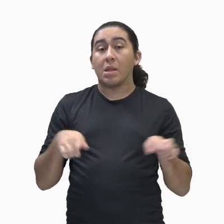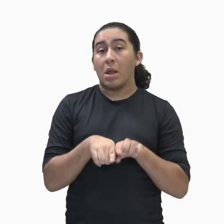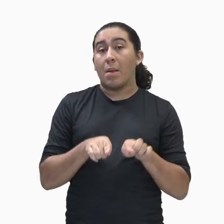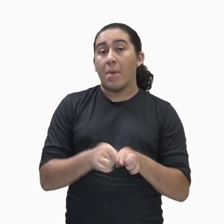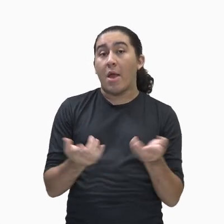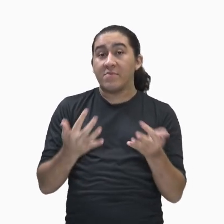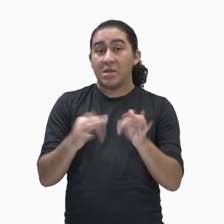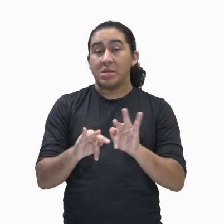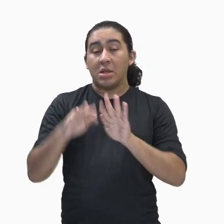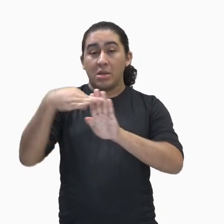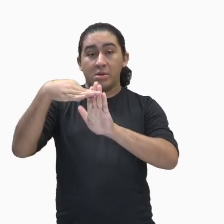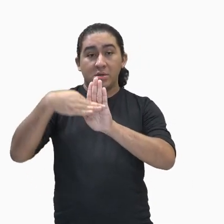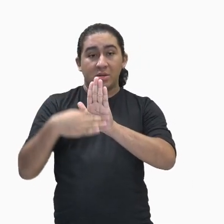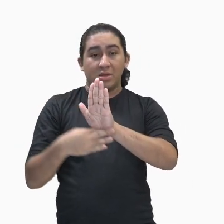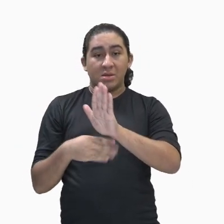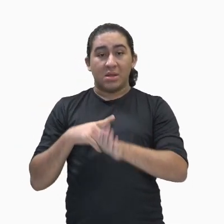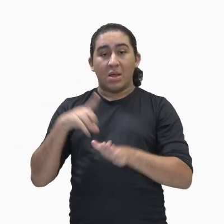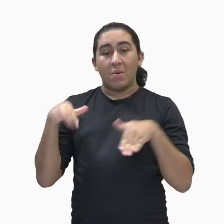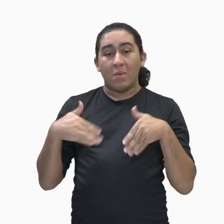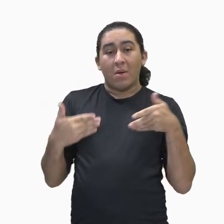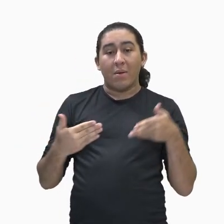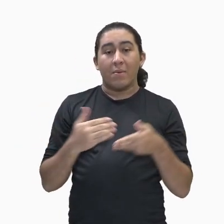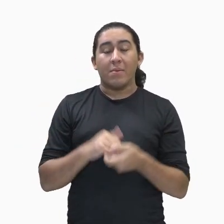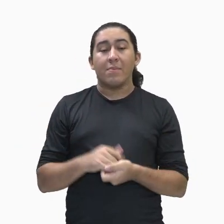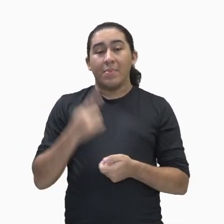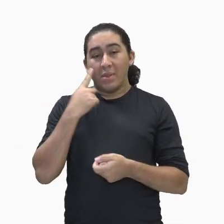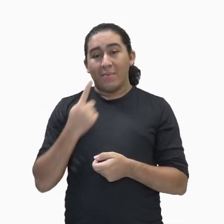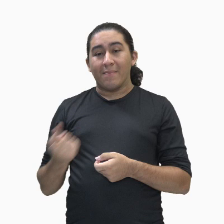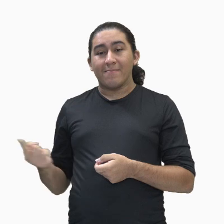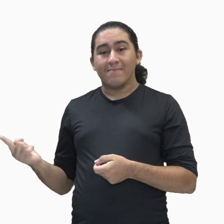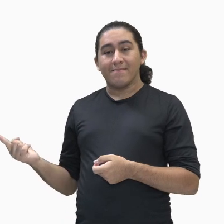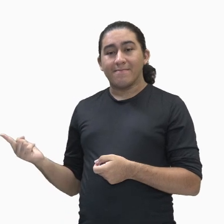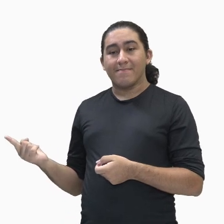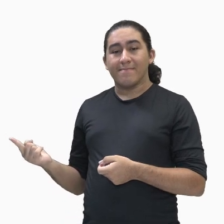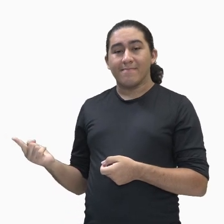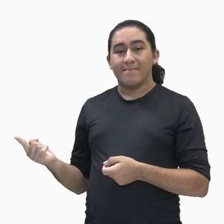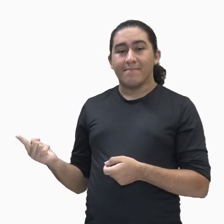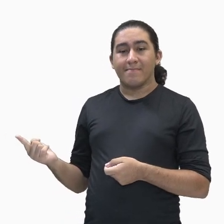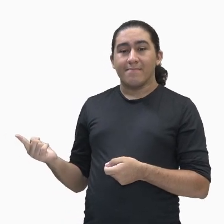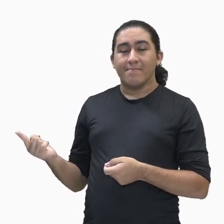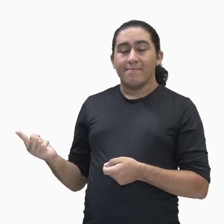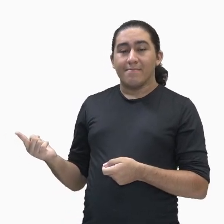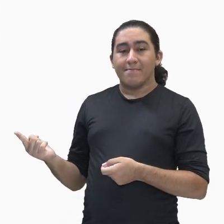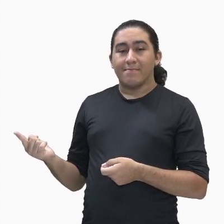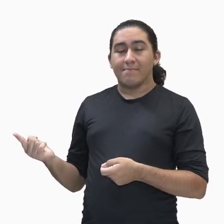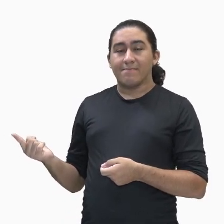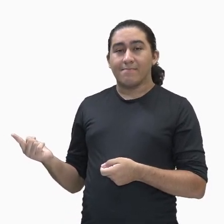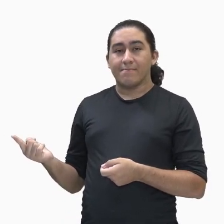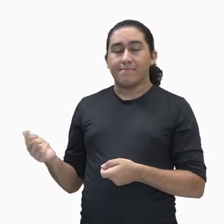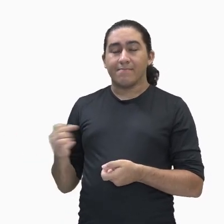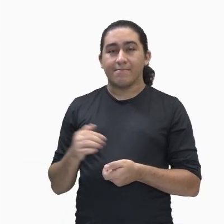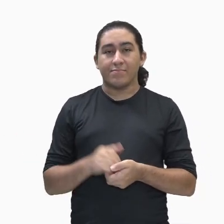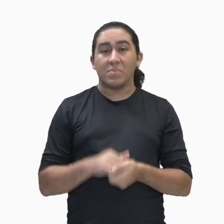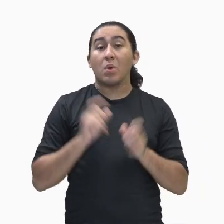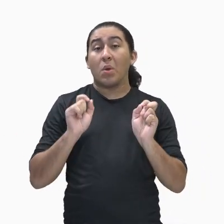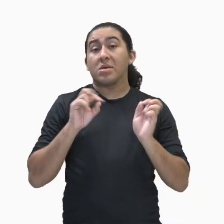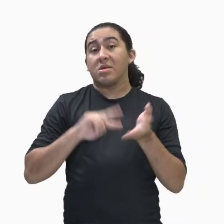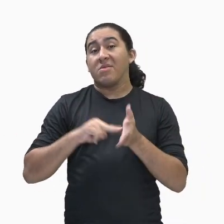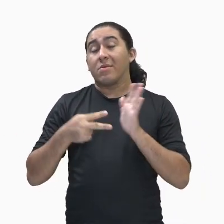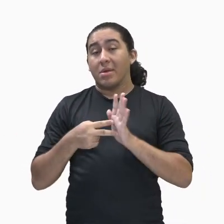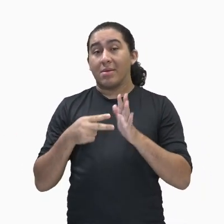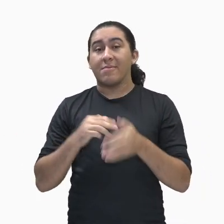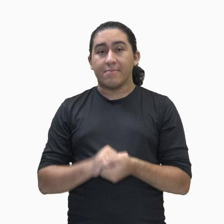great. Great. Great. Great e é acompanhada de outra palavra, que